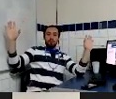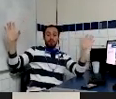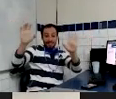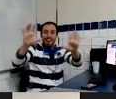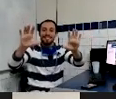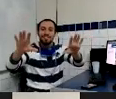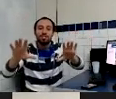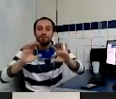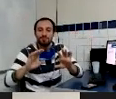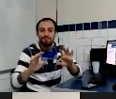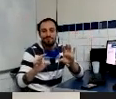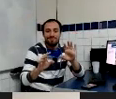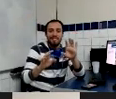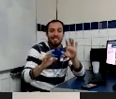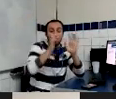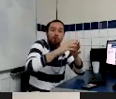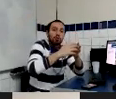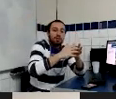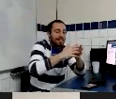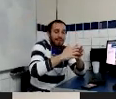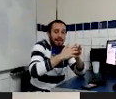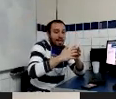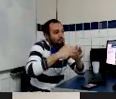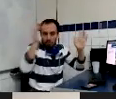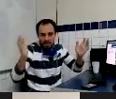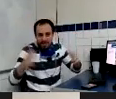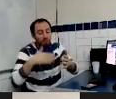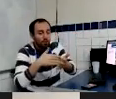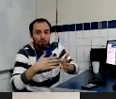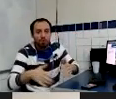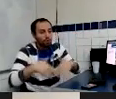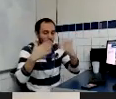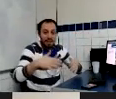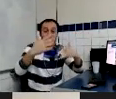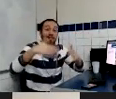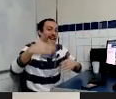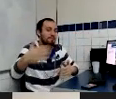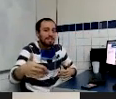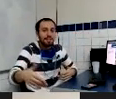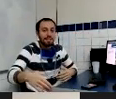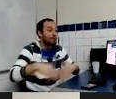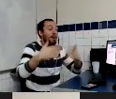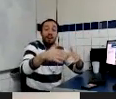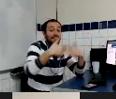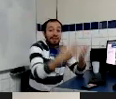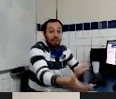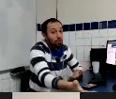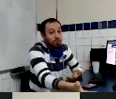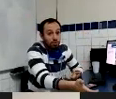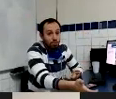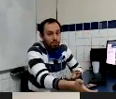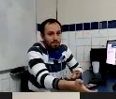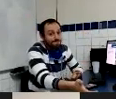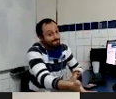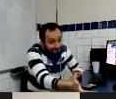alimento. Porque está garantido. Então, eu consigo gastar tempo, por exemplo, no jogo. E assim ficar especializado. Gastar tempo